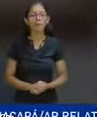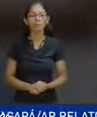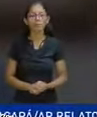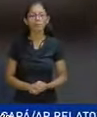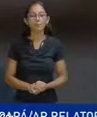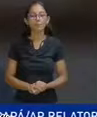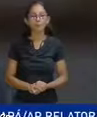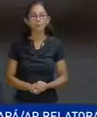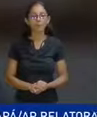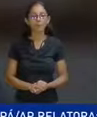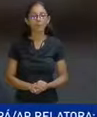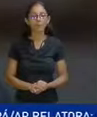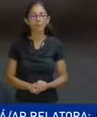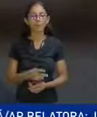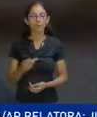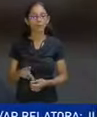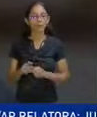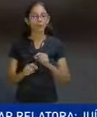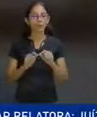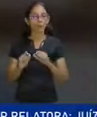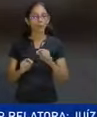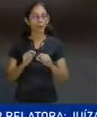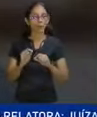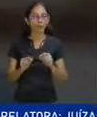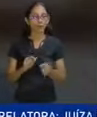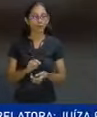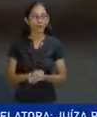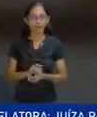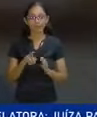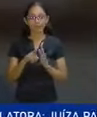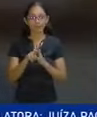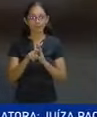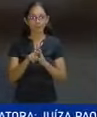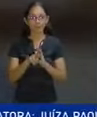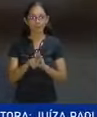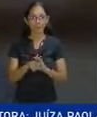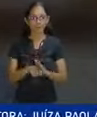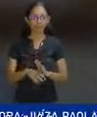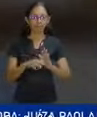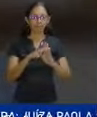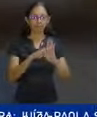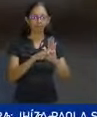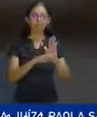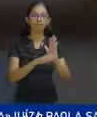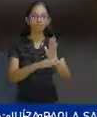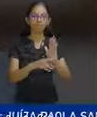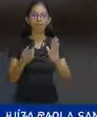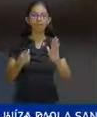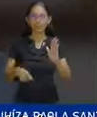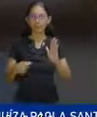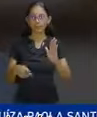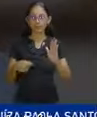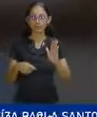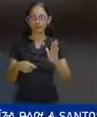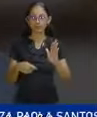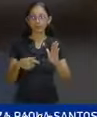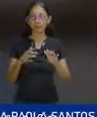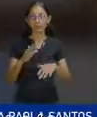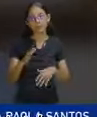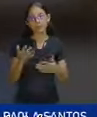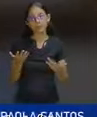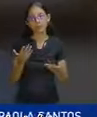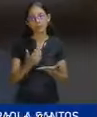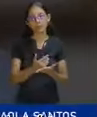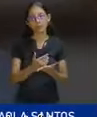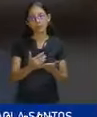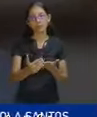documental. O que se tem aqui é fazer justamente a análise sobre a luz dos princípios constitucionais. Tá? Então, de início,